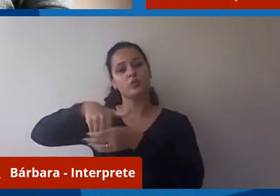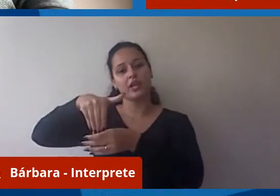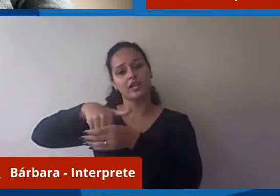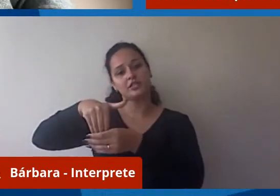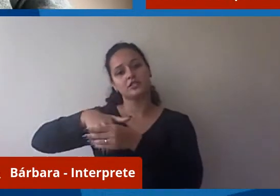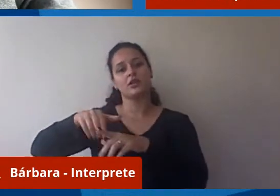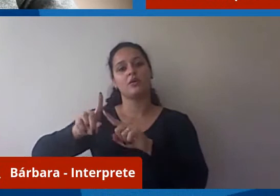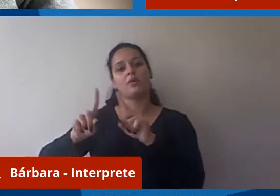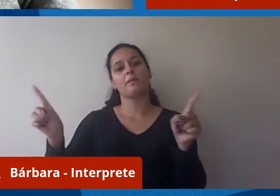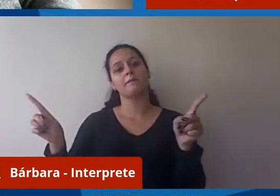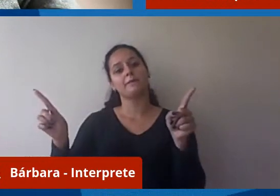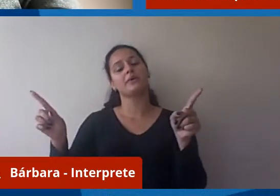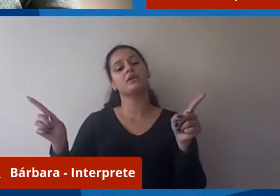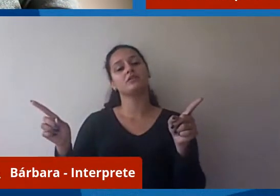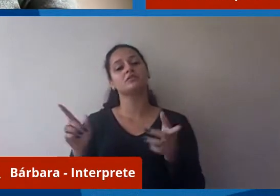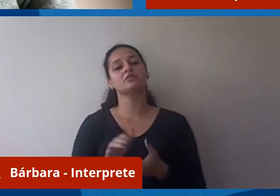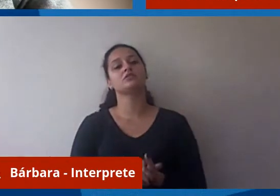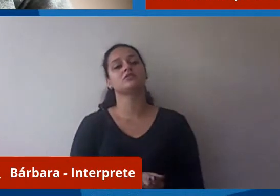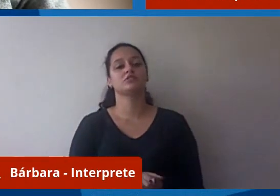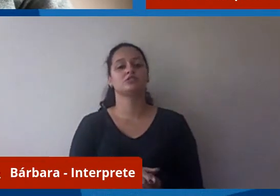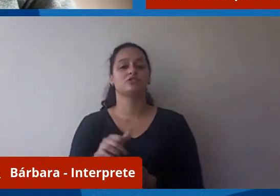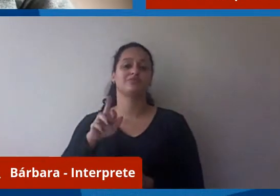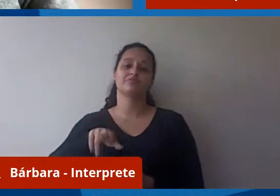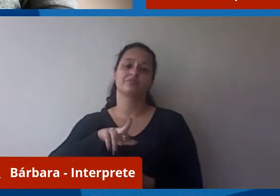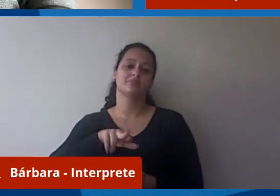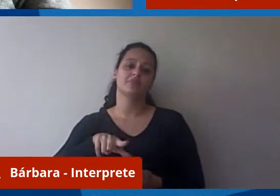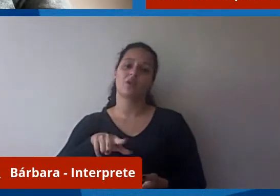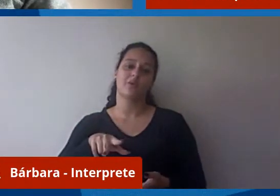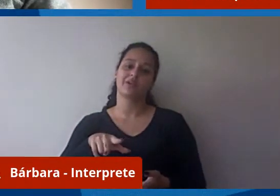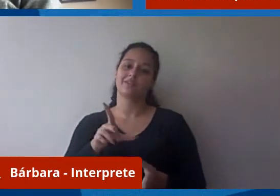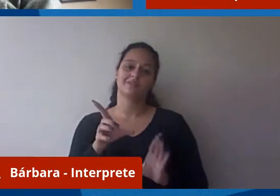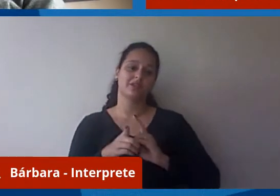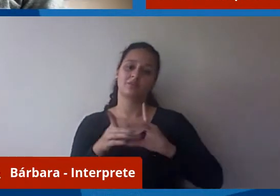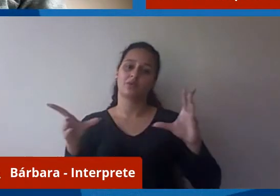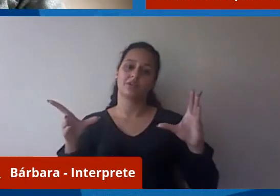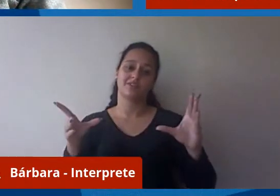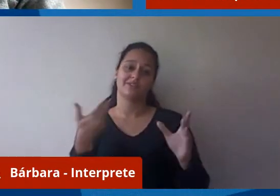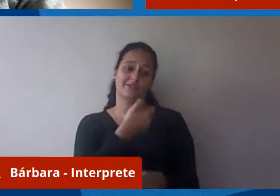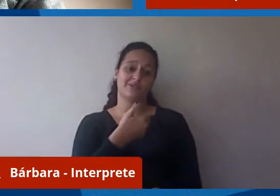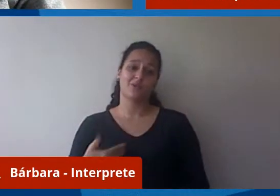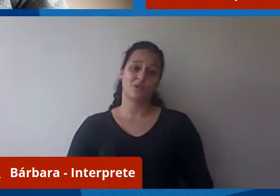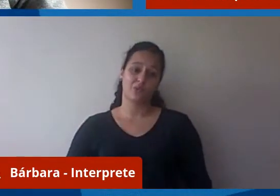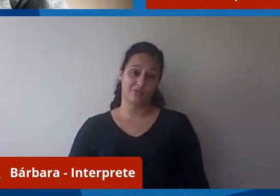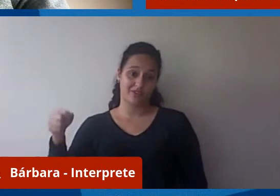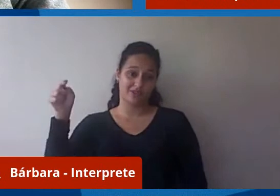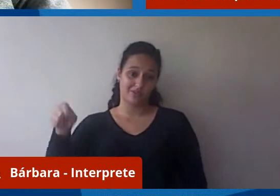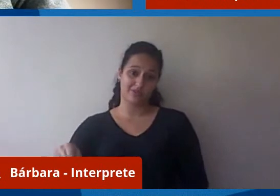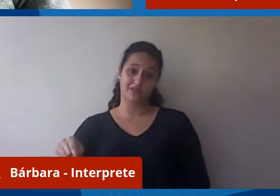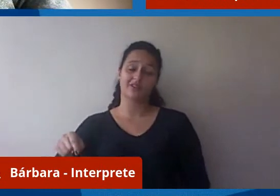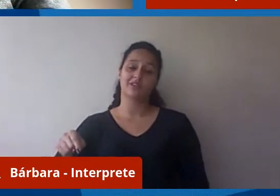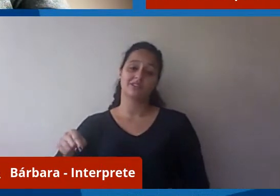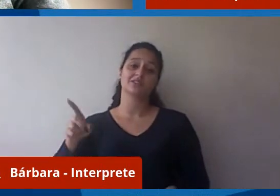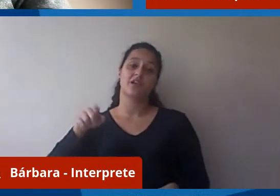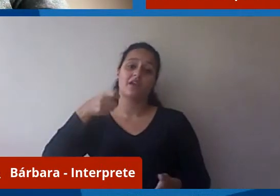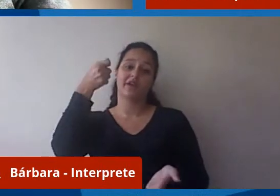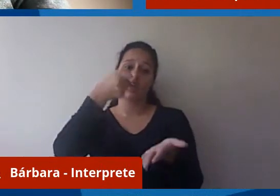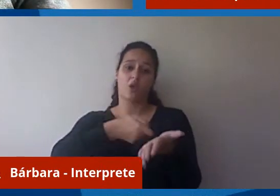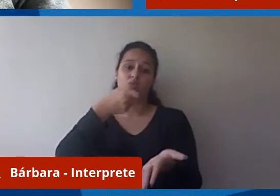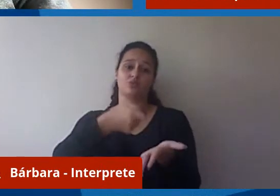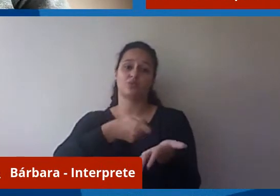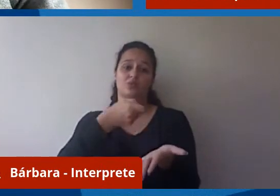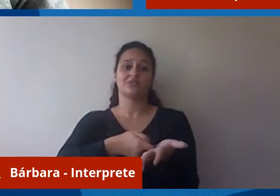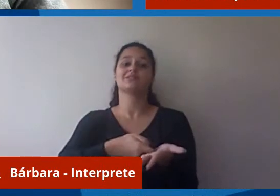democrático. Agora, não tem governo mais autoritário do que esse que está aí. Ele governa o país como se governasse uma milícia,